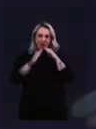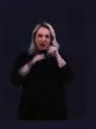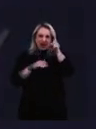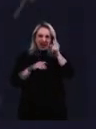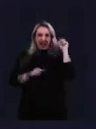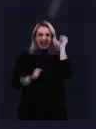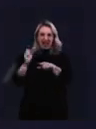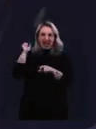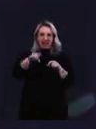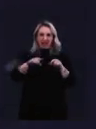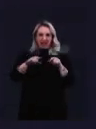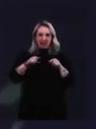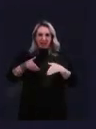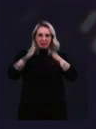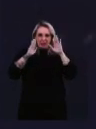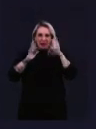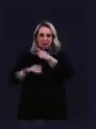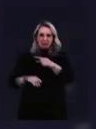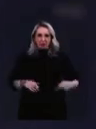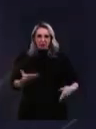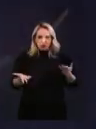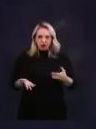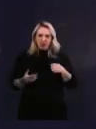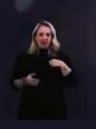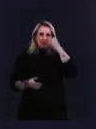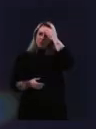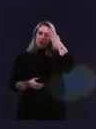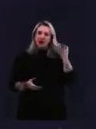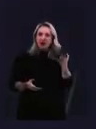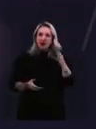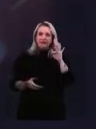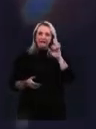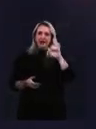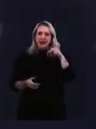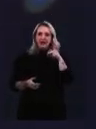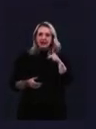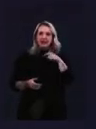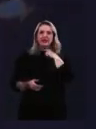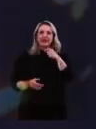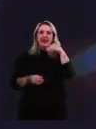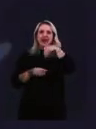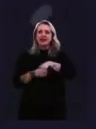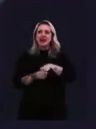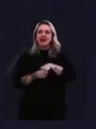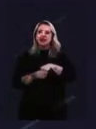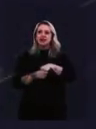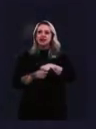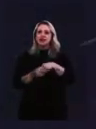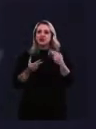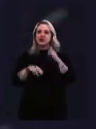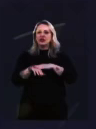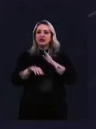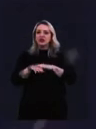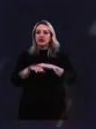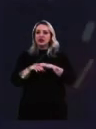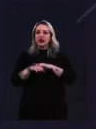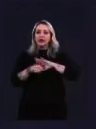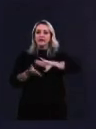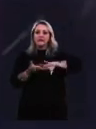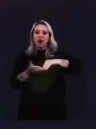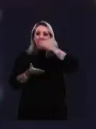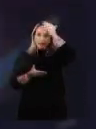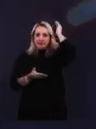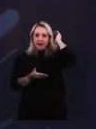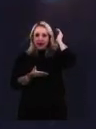foi depredar patrimônio público? Porque eu não lembro de a Fiesp ter ninguém lá dentro. Assim como vocês fizeram no Fora Temer,